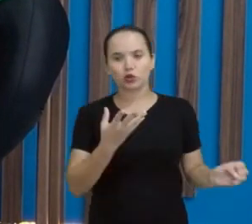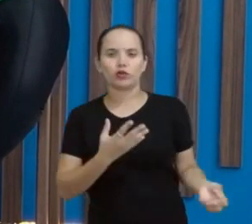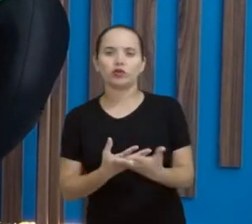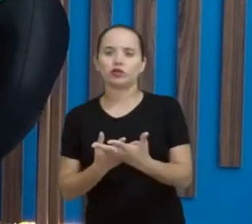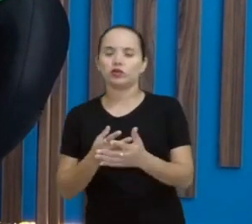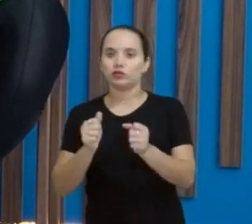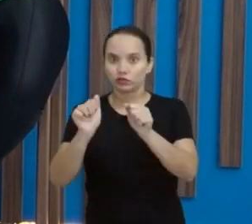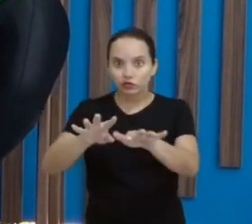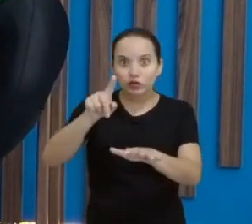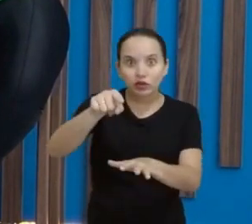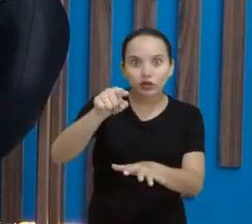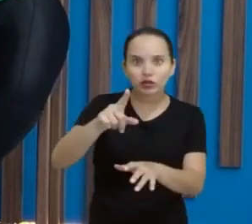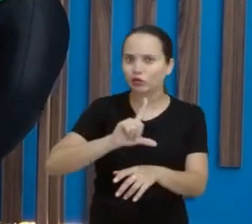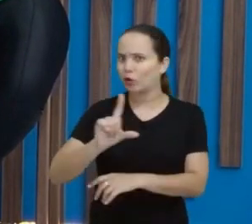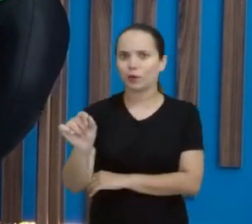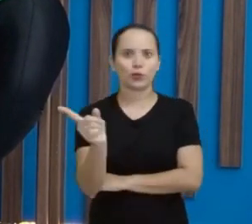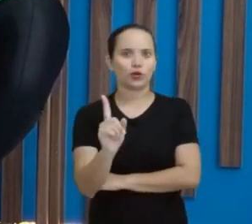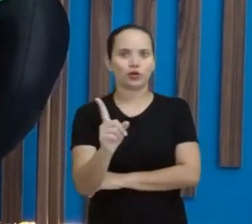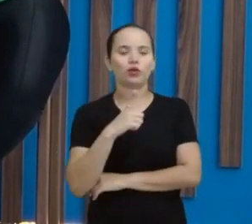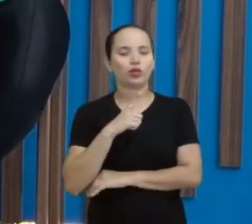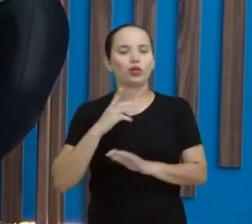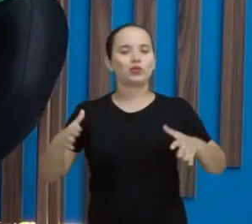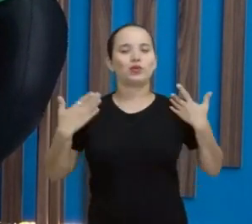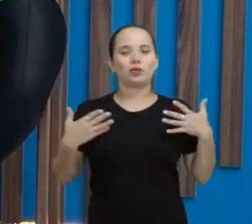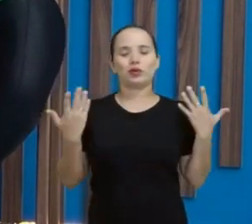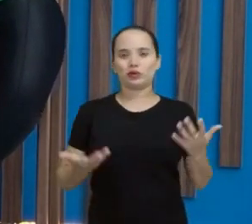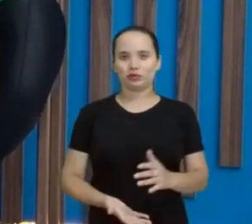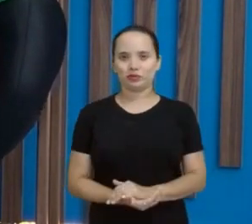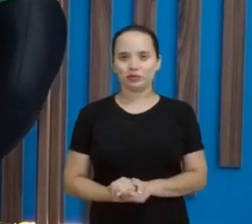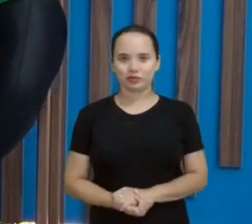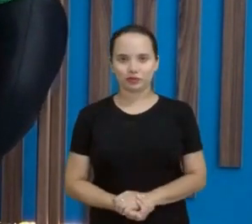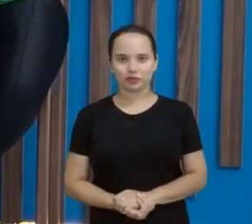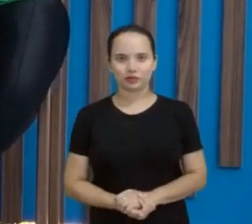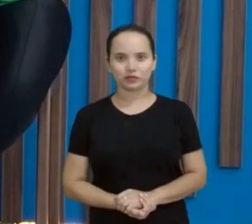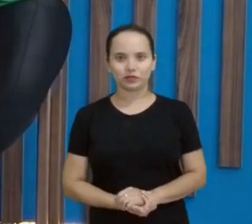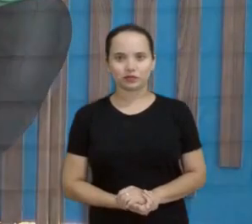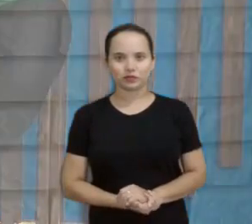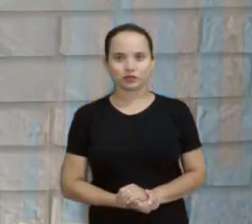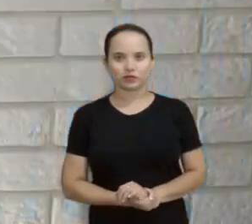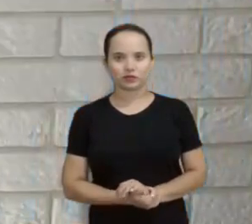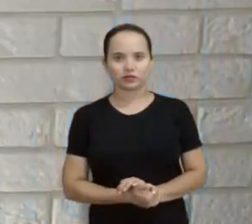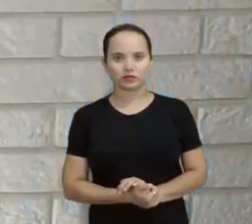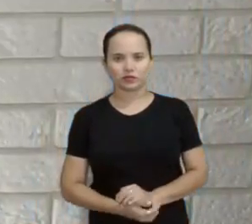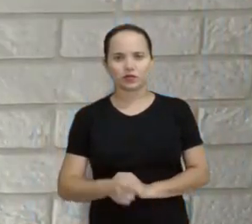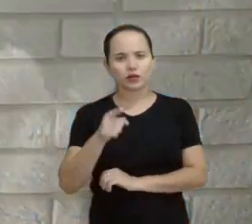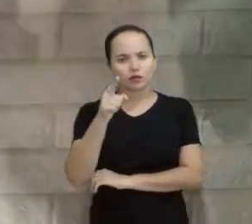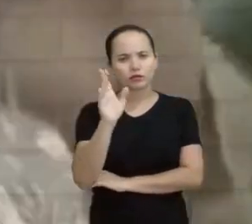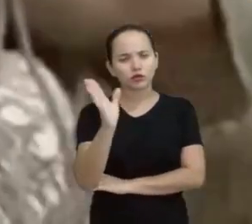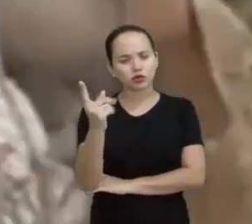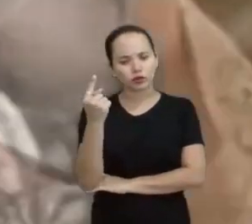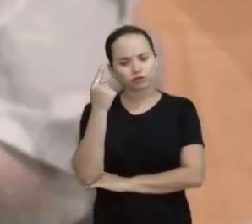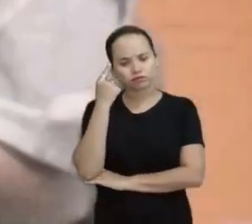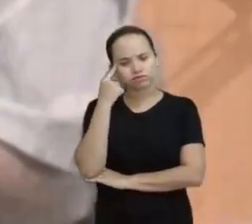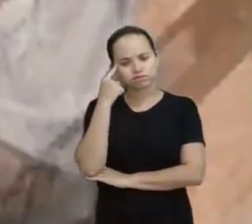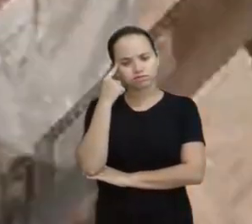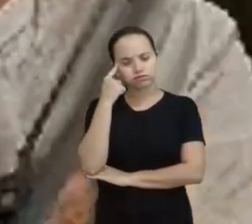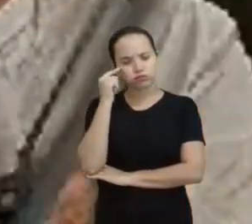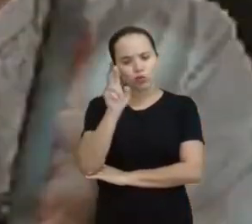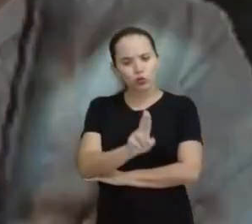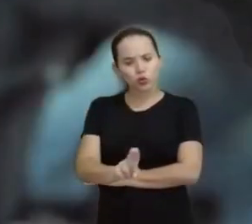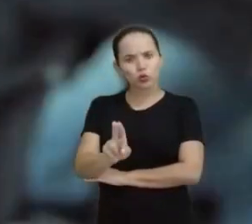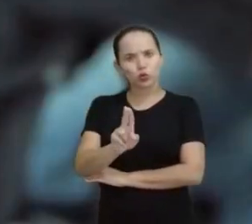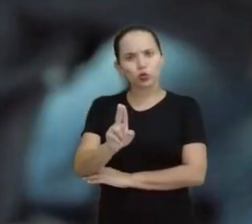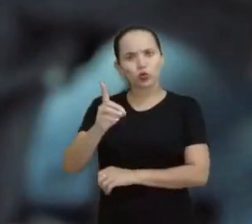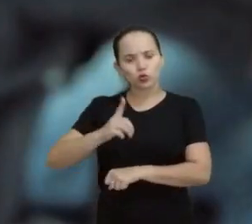fica aí, tá? Sai não, porque tem uma surpresa para vocês. Vai lá. Você já parou para pensar que o uso do digital